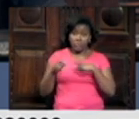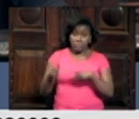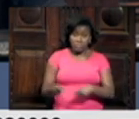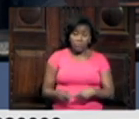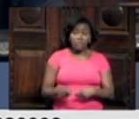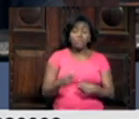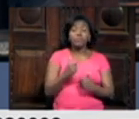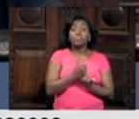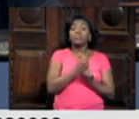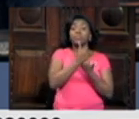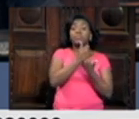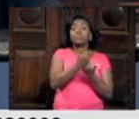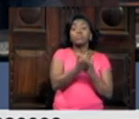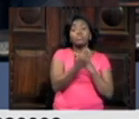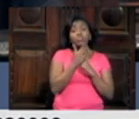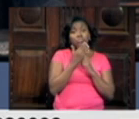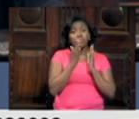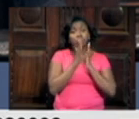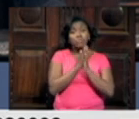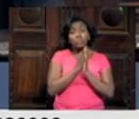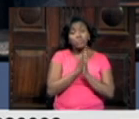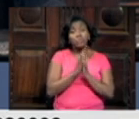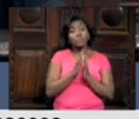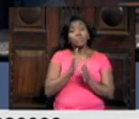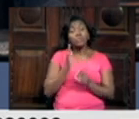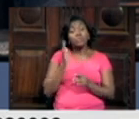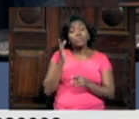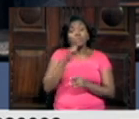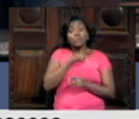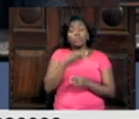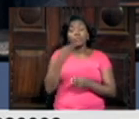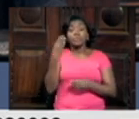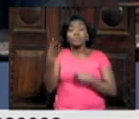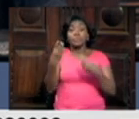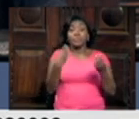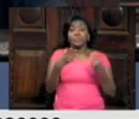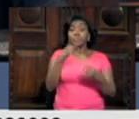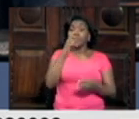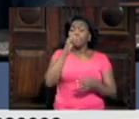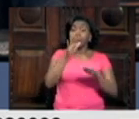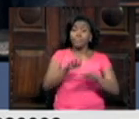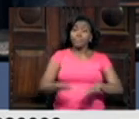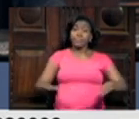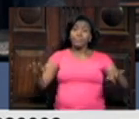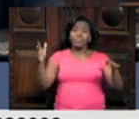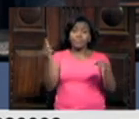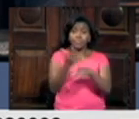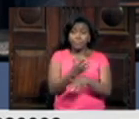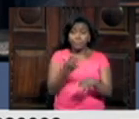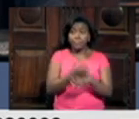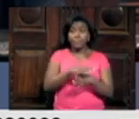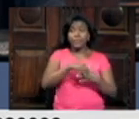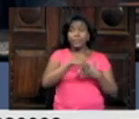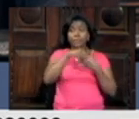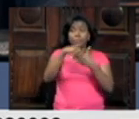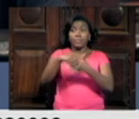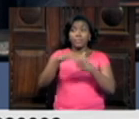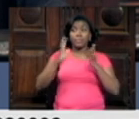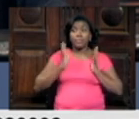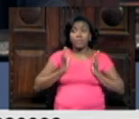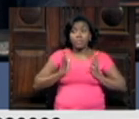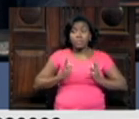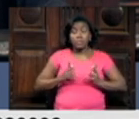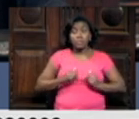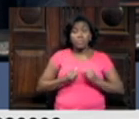parceria para a SEDAI para que a gente possa distribuir água na cidade, levar saneamento, para que a gente